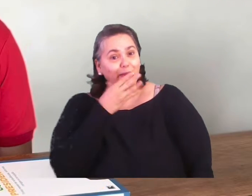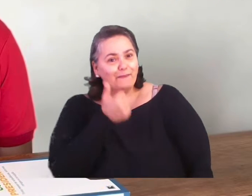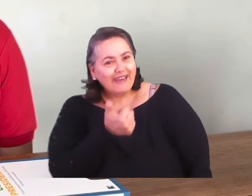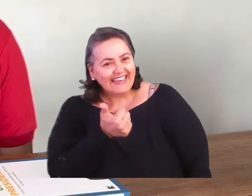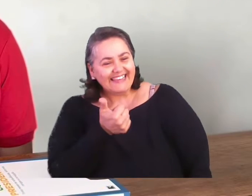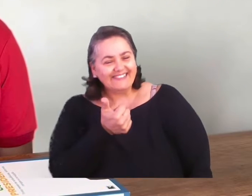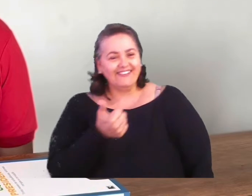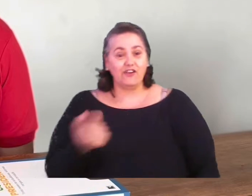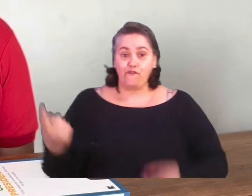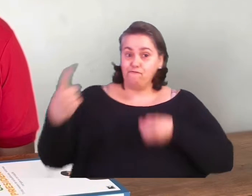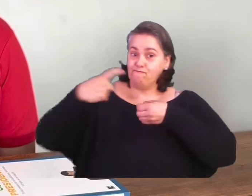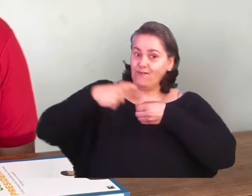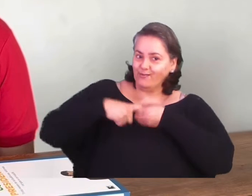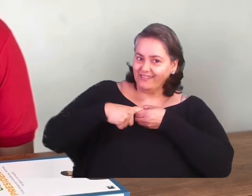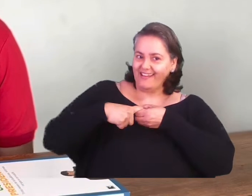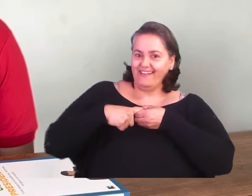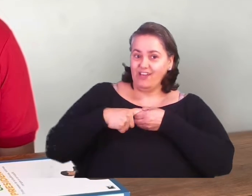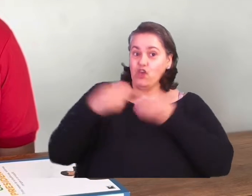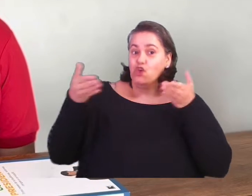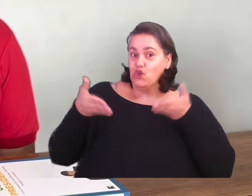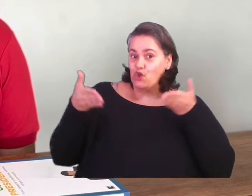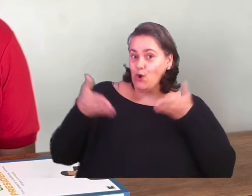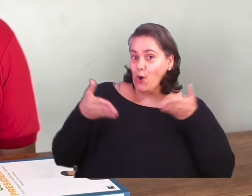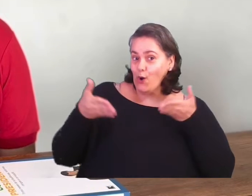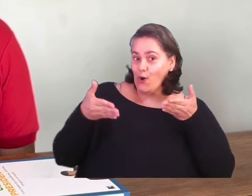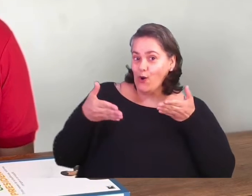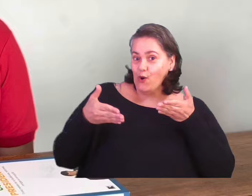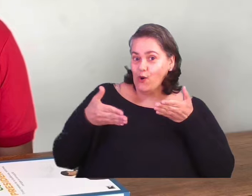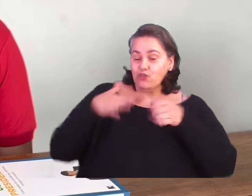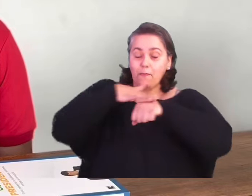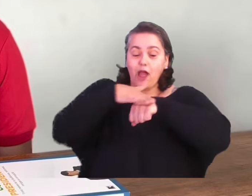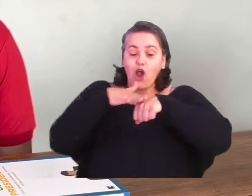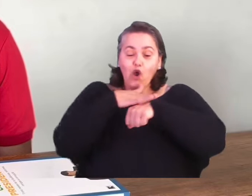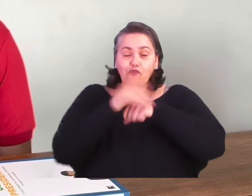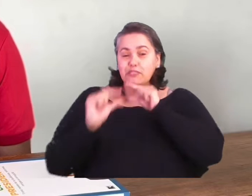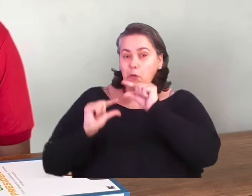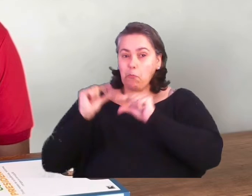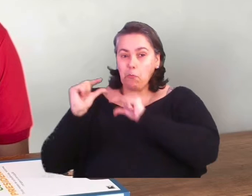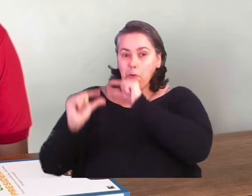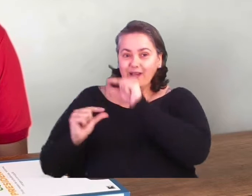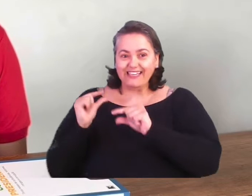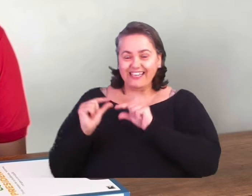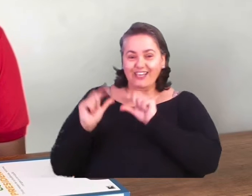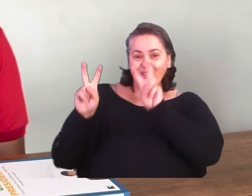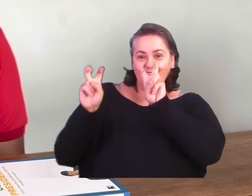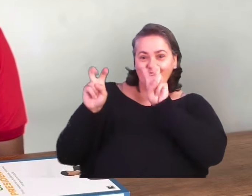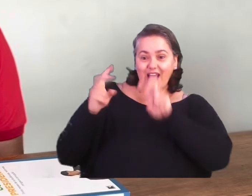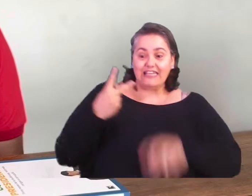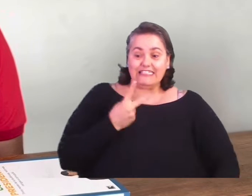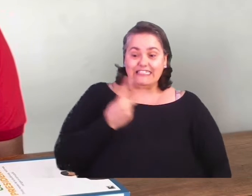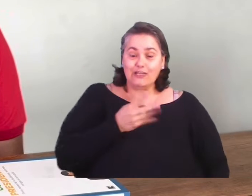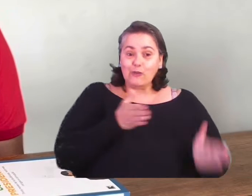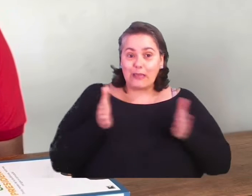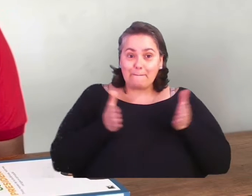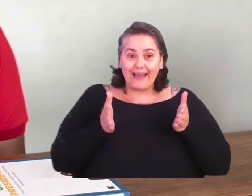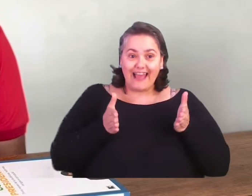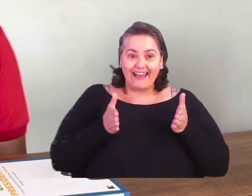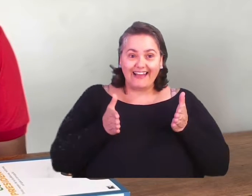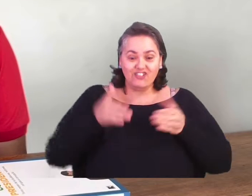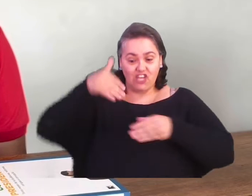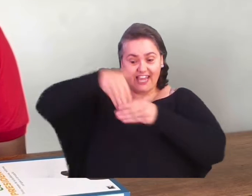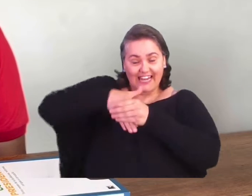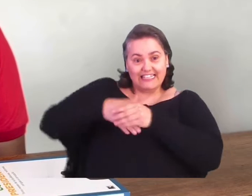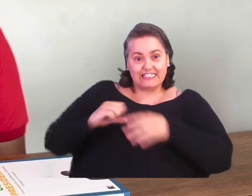Oi gente, tudo bem? Voltei e hoje para conversar um pouco com você sobre a segunda parte